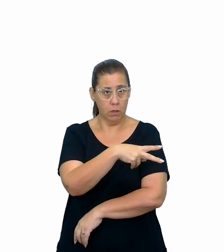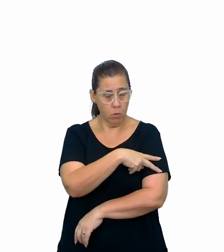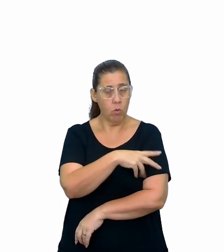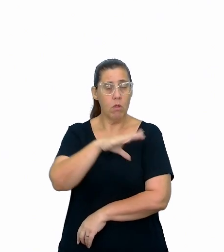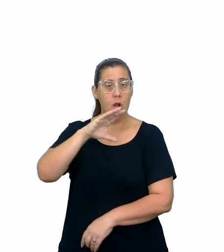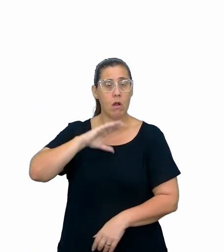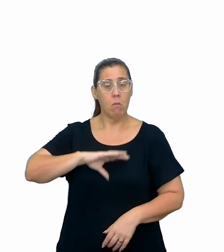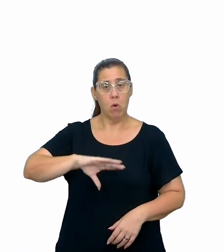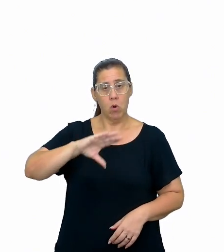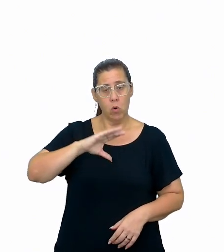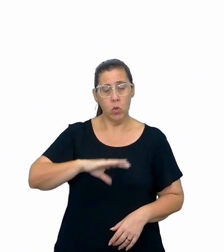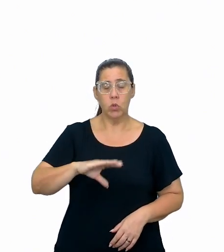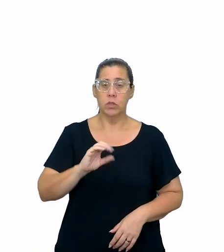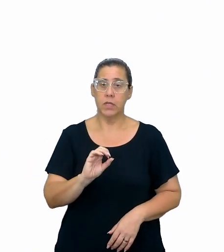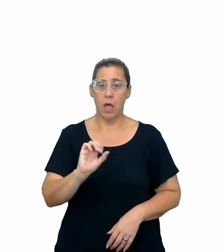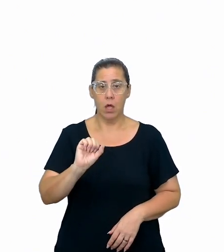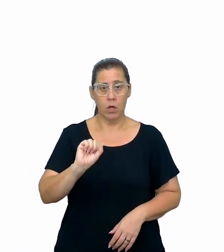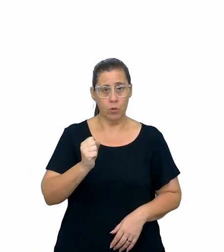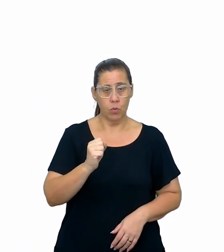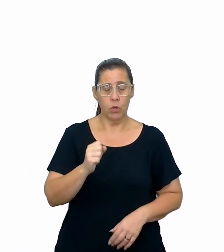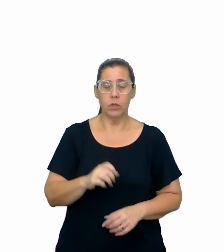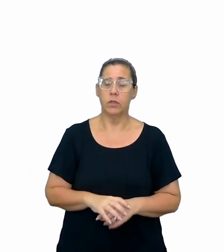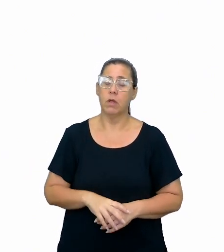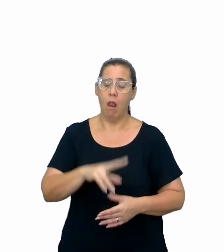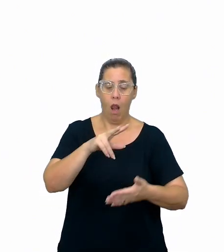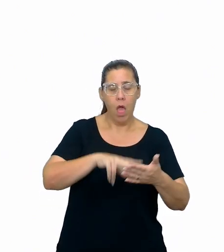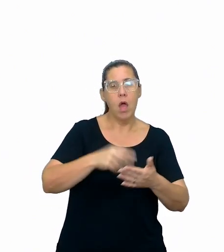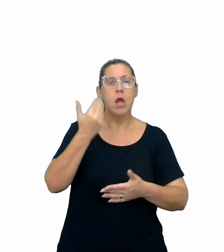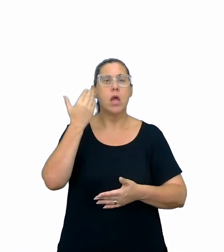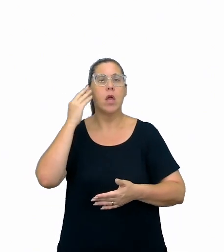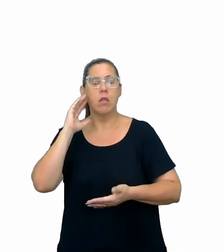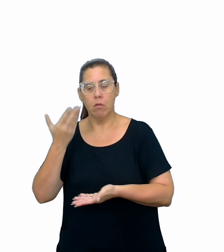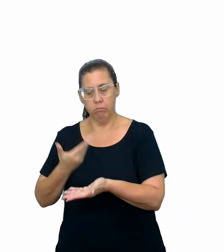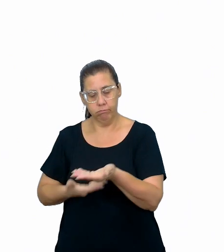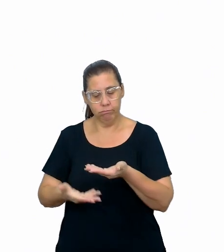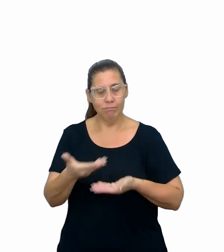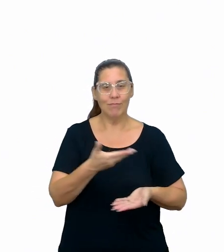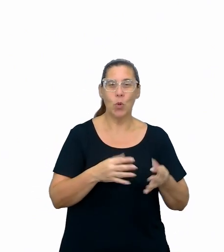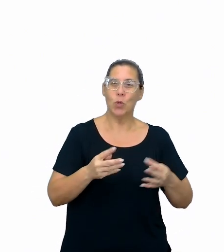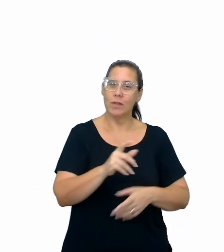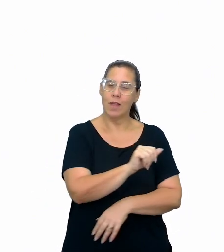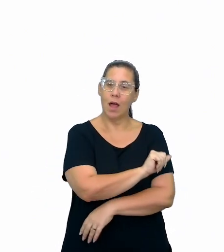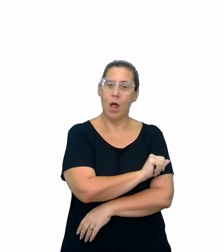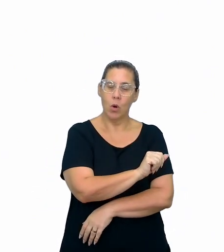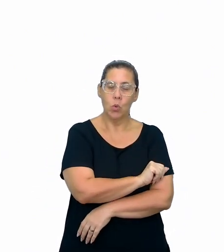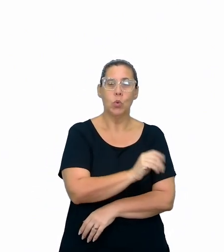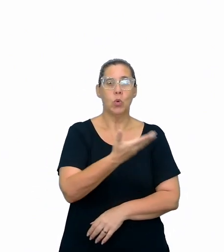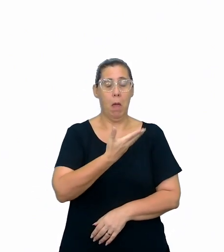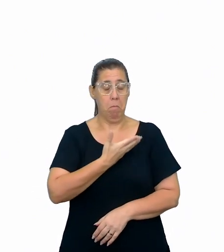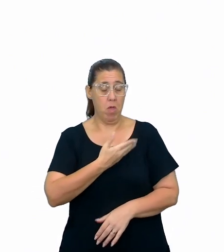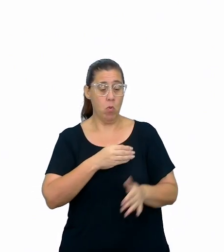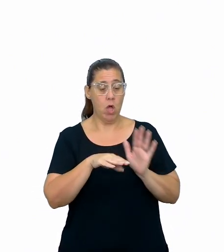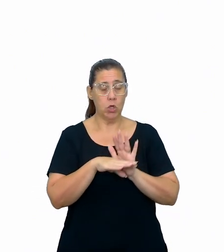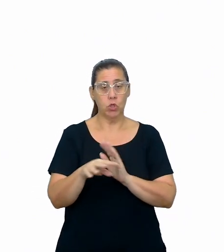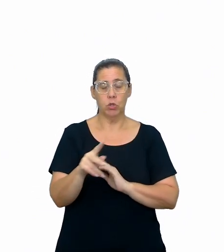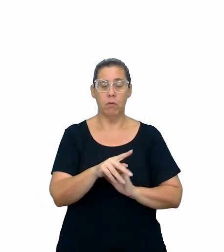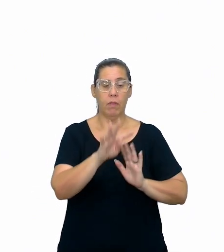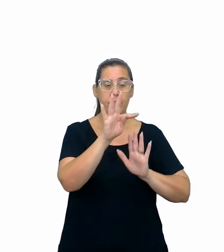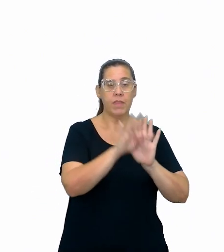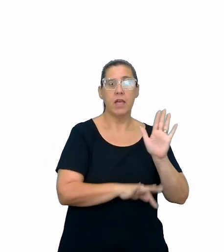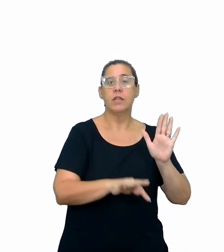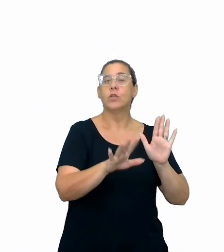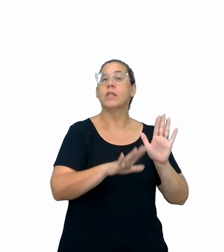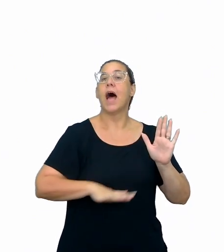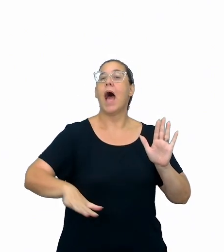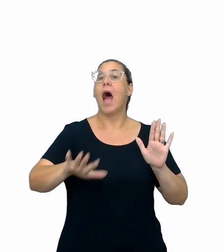língua portuguesa 08, que é ler e compreender em colaboração com os colegas e com a ajuda do professor, textos do campo da